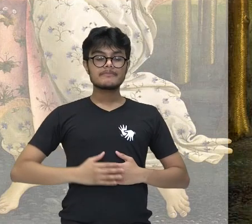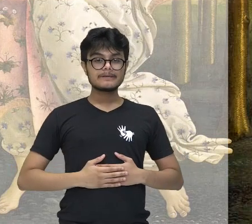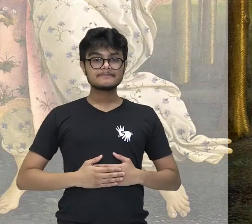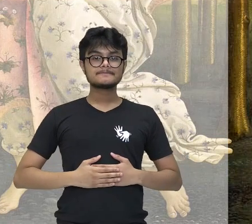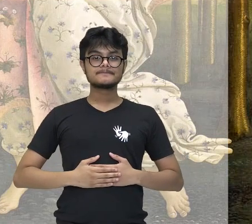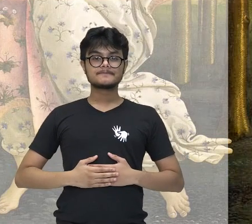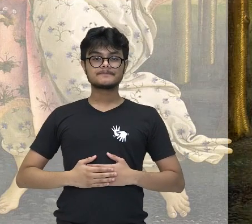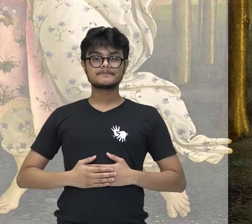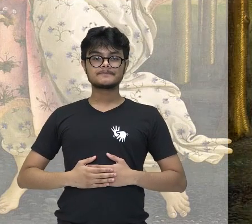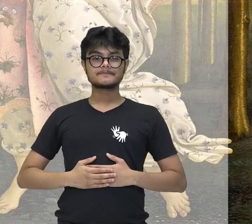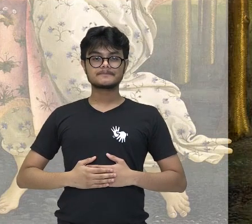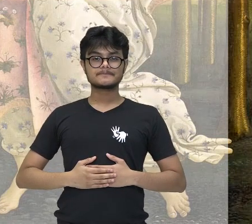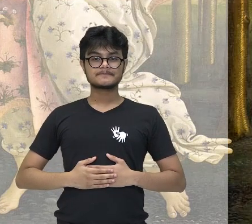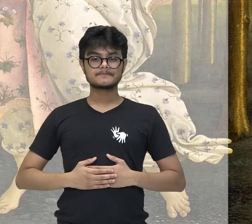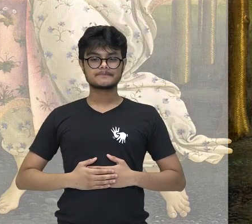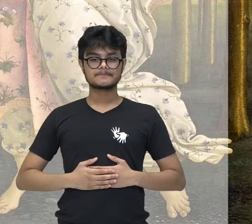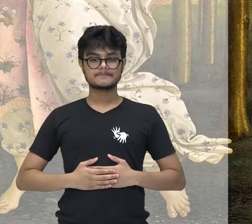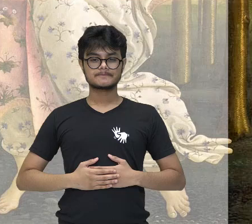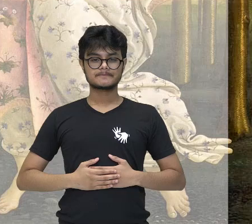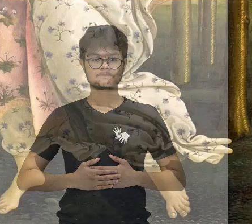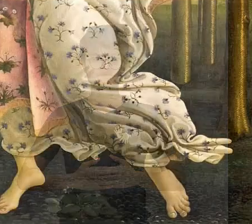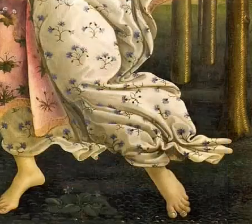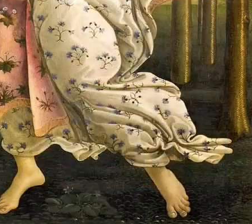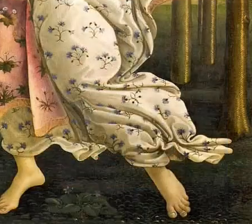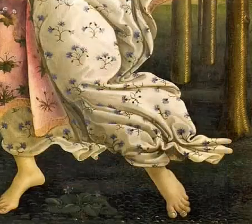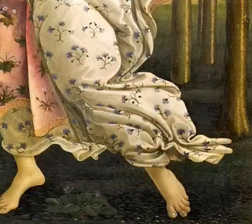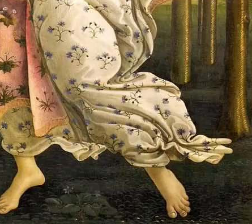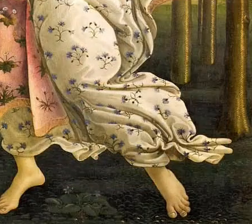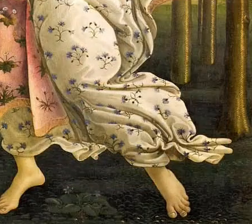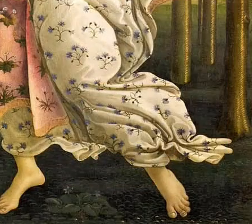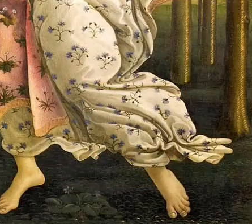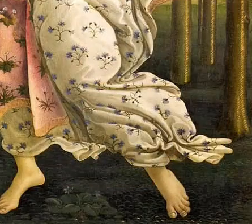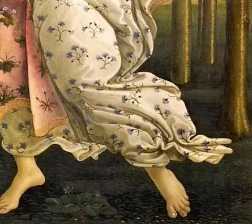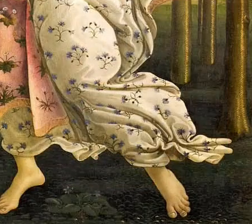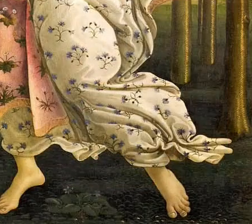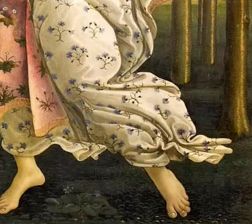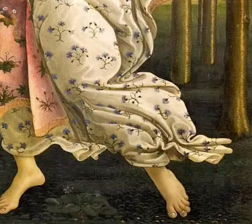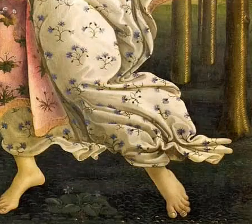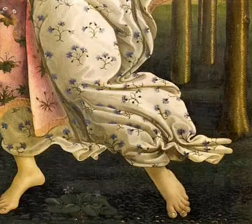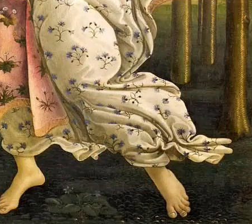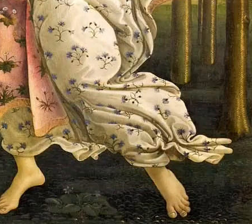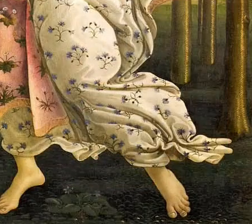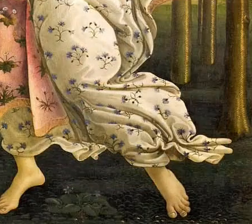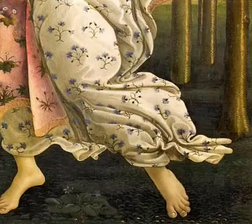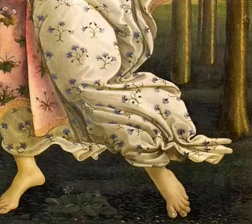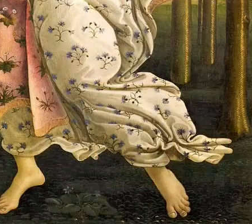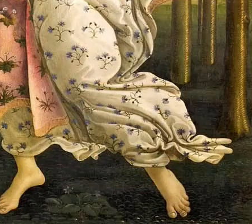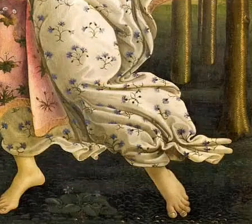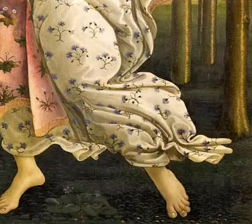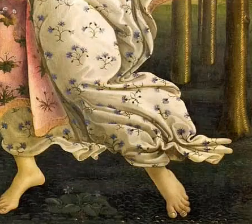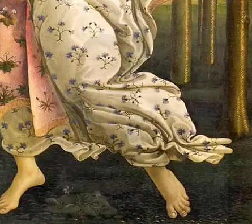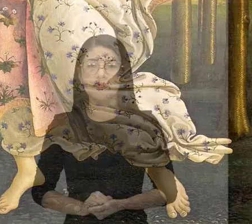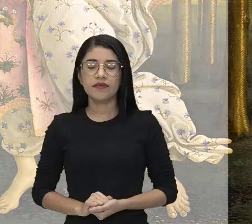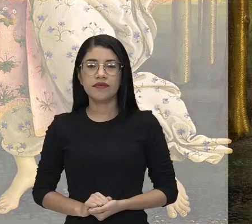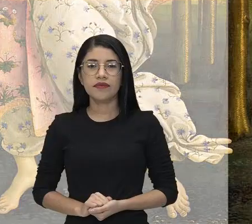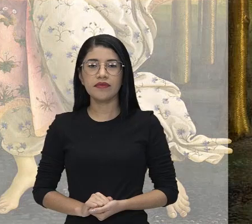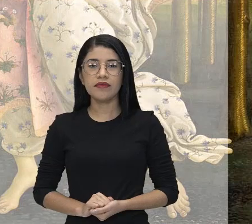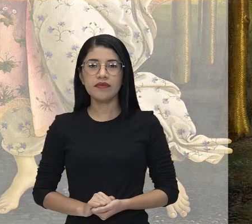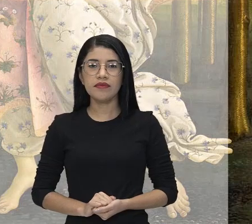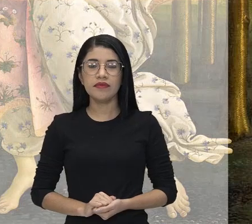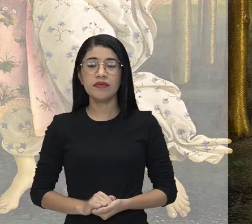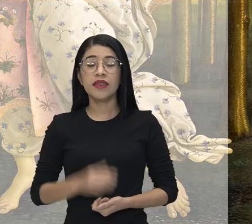mar, já a mulher aparentemente adulta, conforme descrito na mitologia romana. Então, como vocês